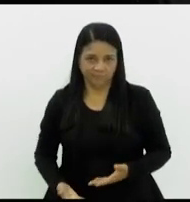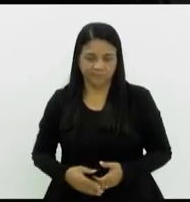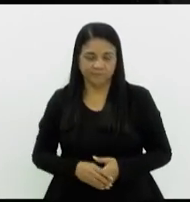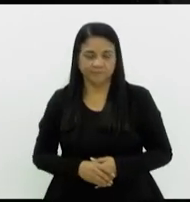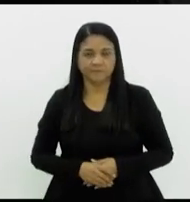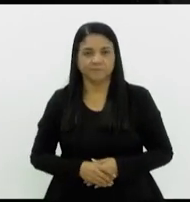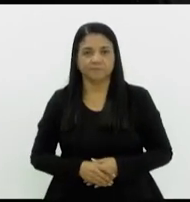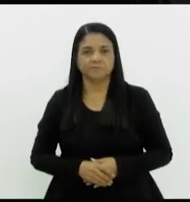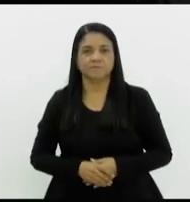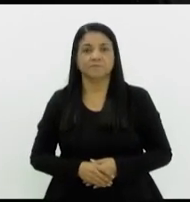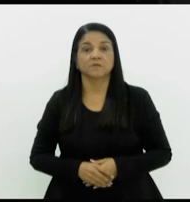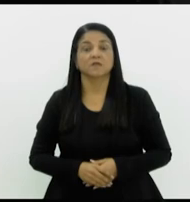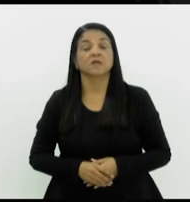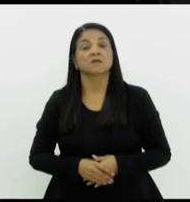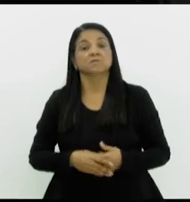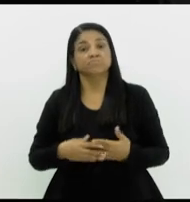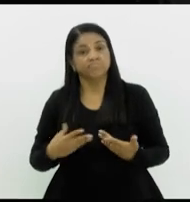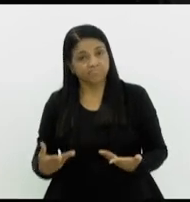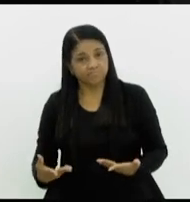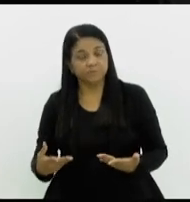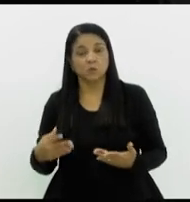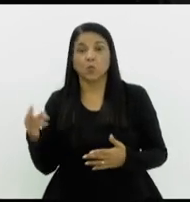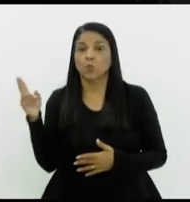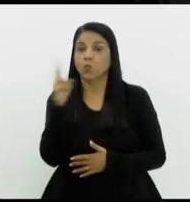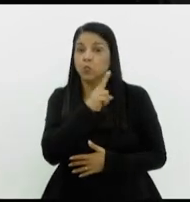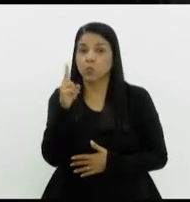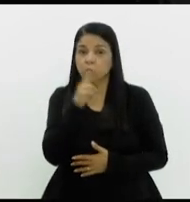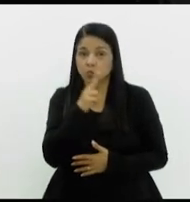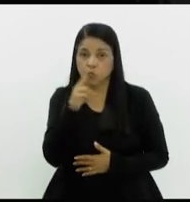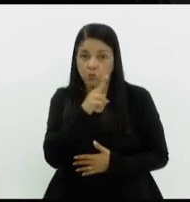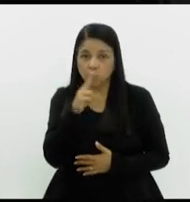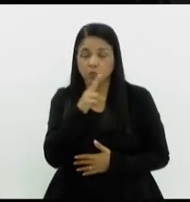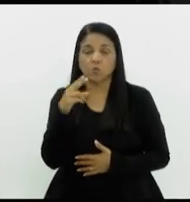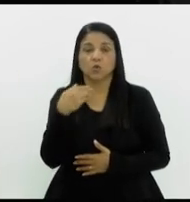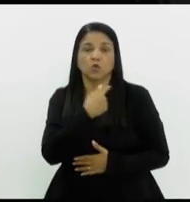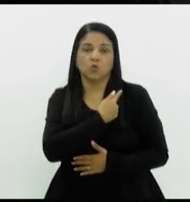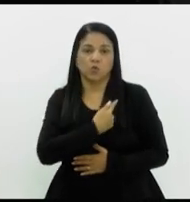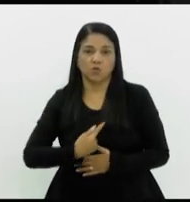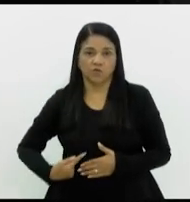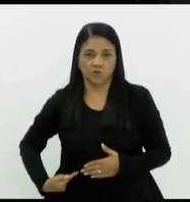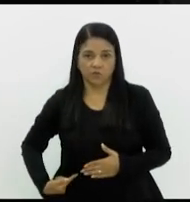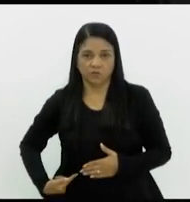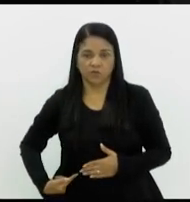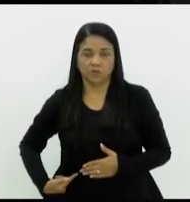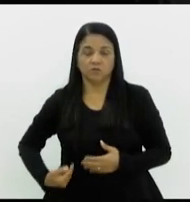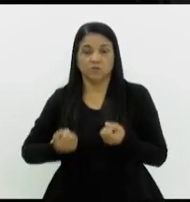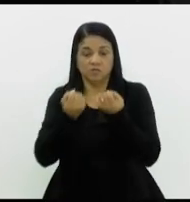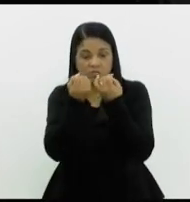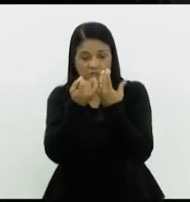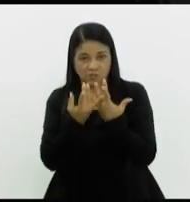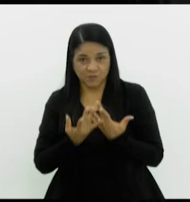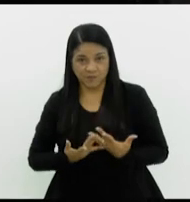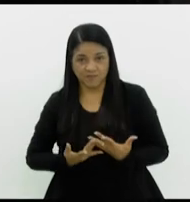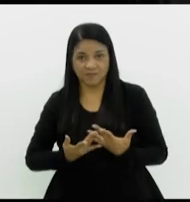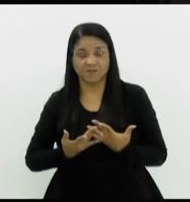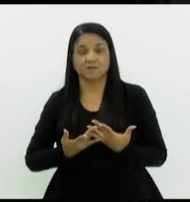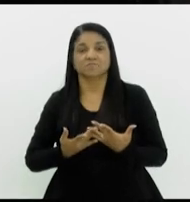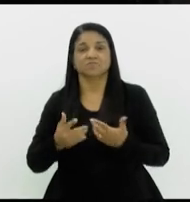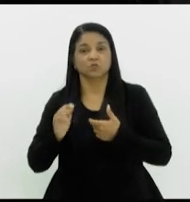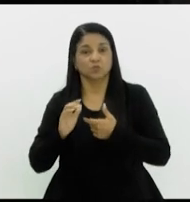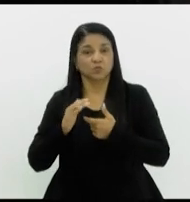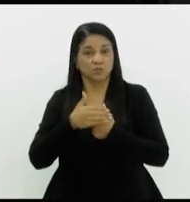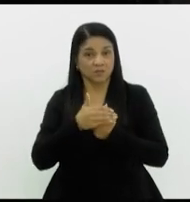Portanto, é imperativo e urgente que o governador explicite os termos para o cumprimento